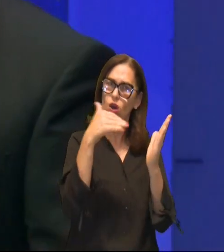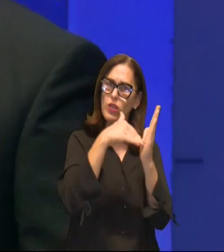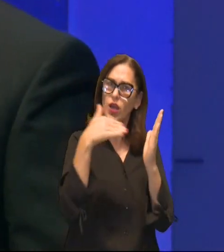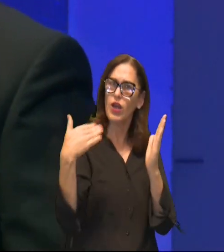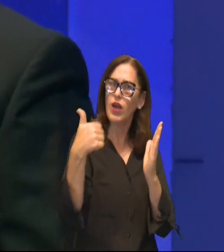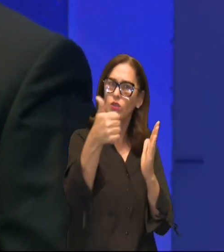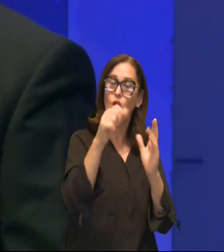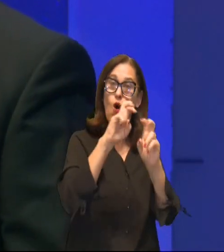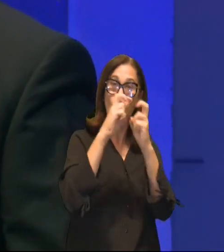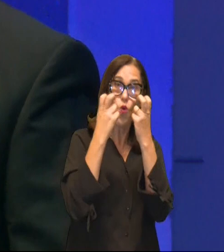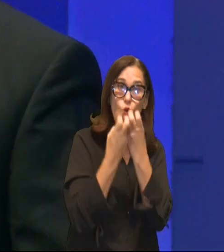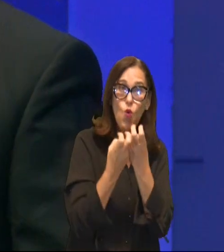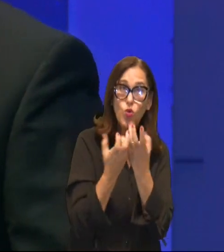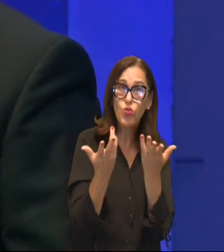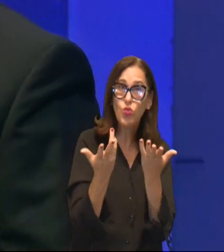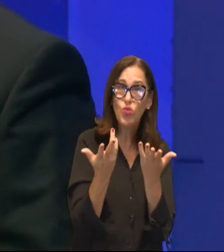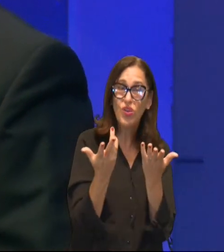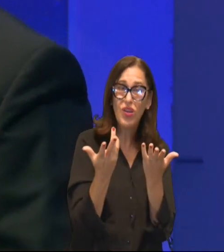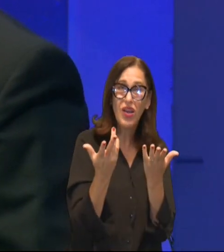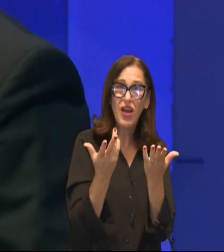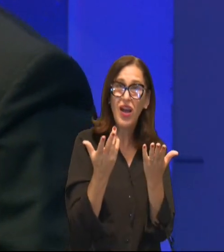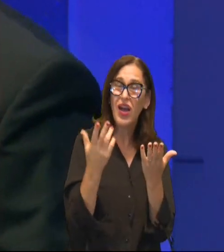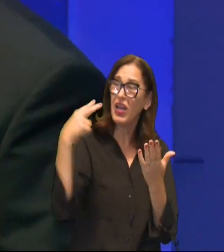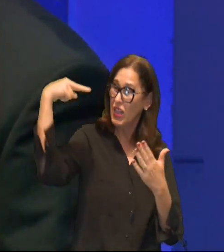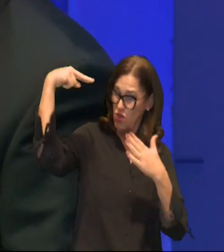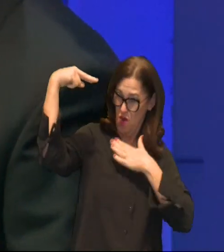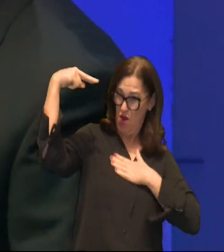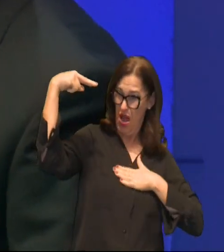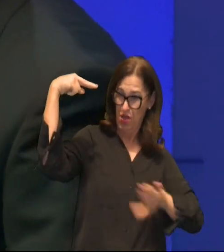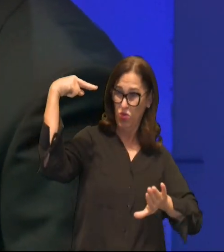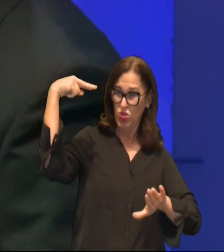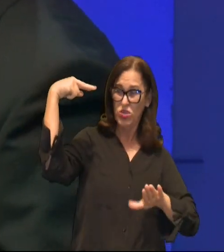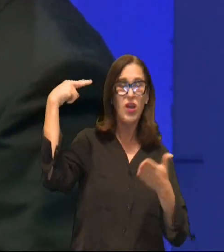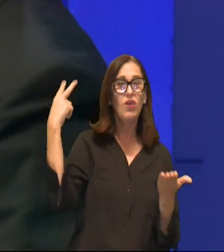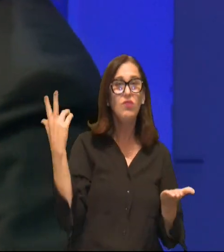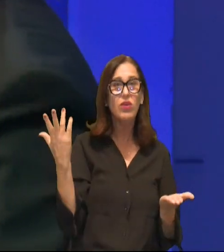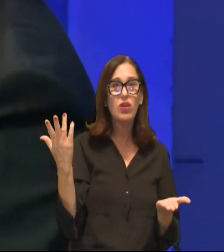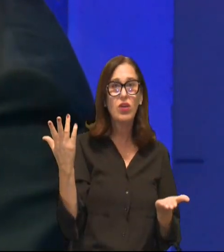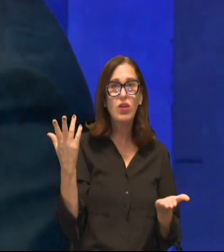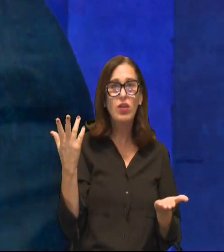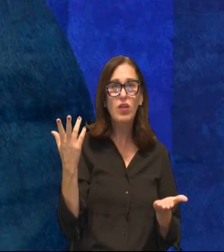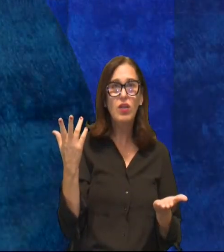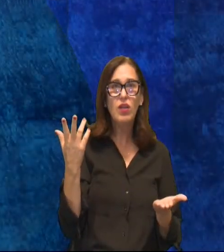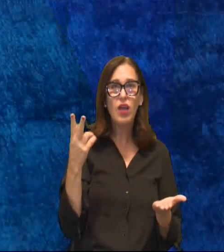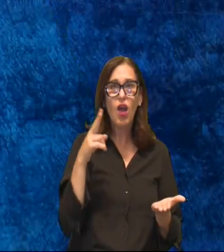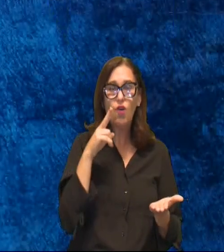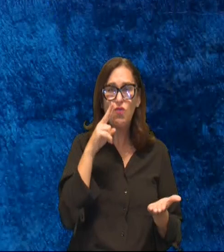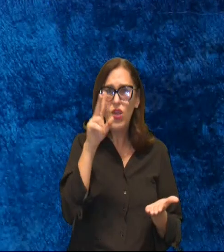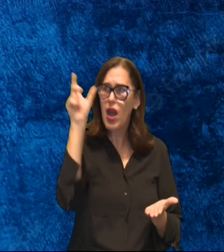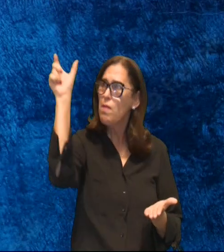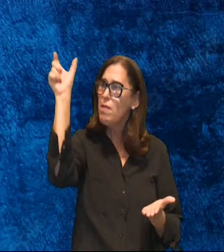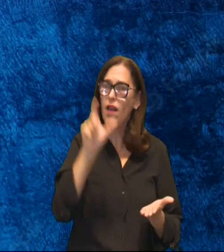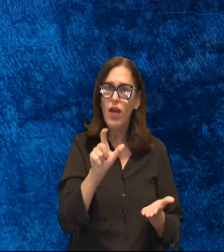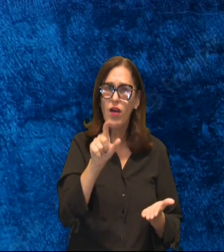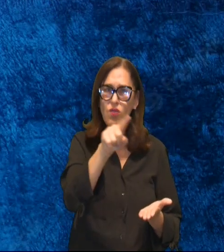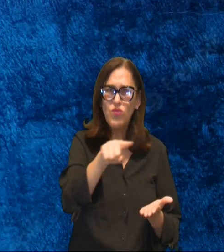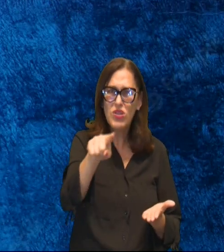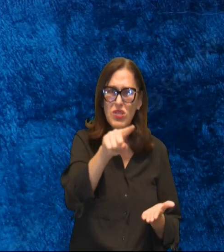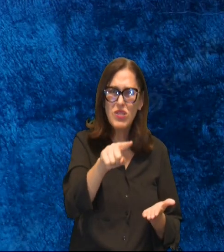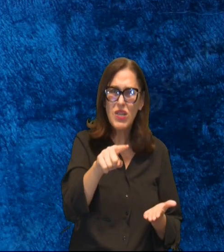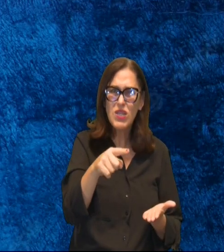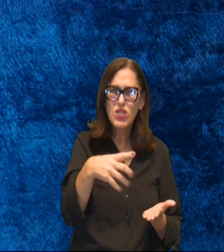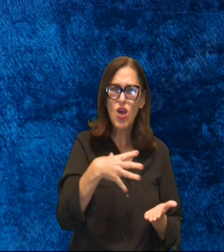o culto era um culto que não estava sendo agradável ao Senhor, e ele diz assim: ouvi a palavra do Senhor, vós príncipes